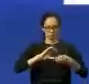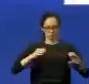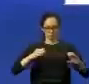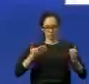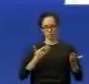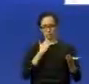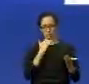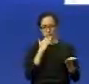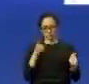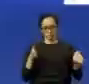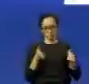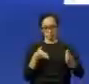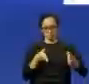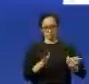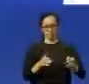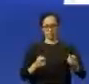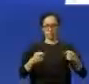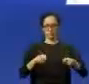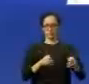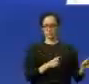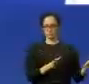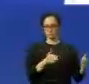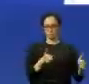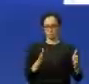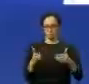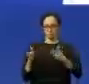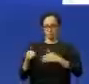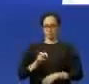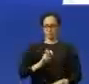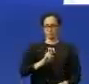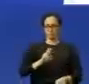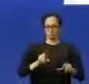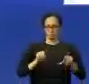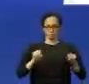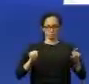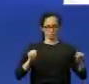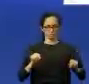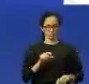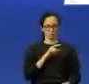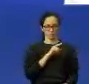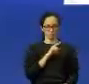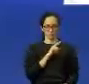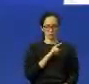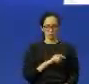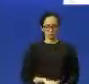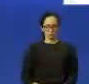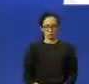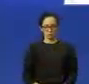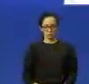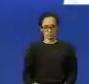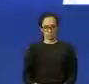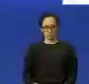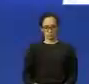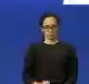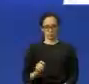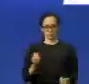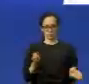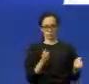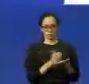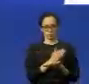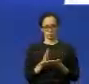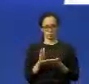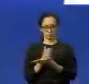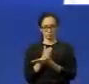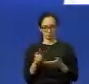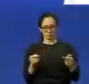eles têm à disposição 5 caixas aí que foram fornecidas as dimensões, né? Então, você tem caixas de 1 a 5 e as suas dimensões aí na forma